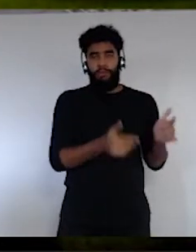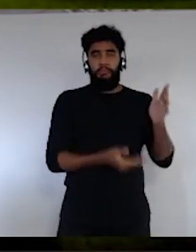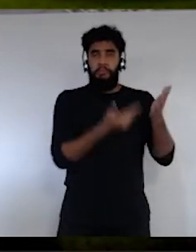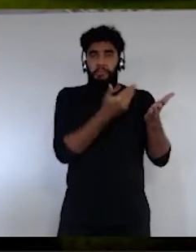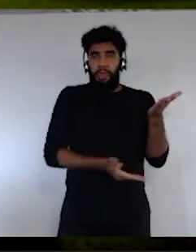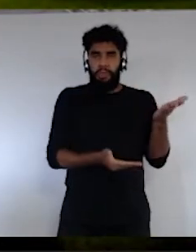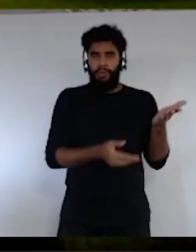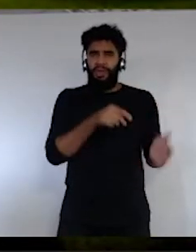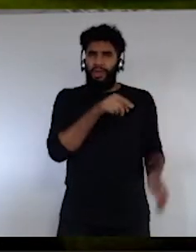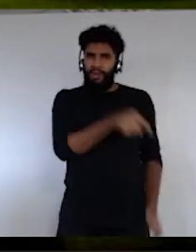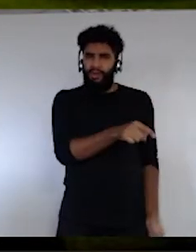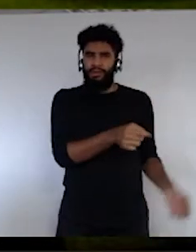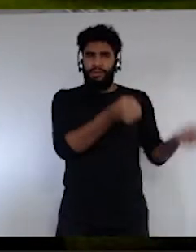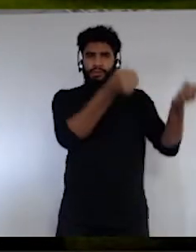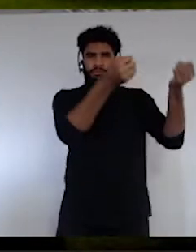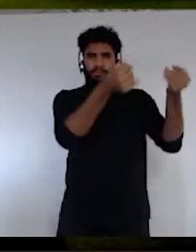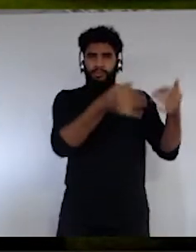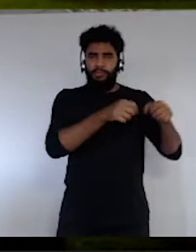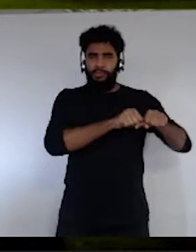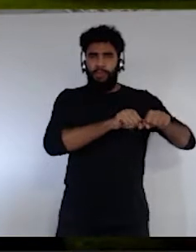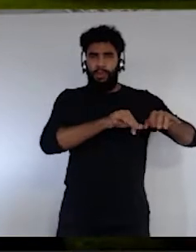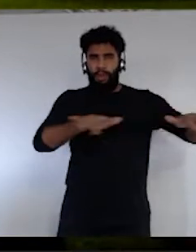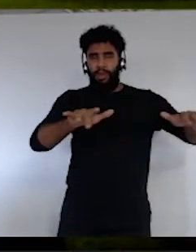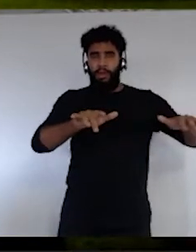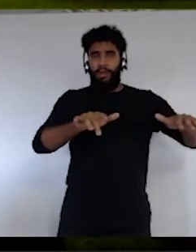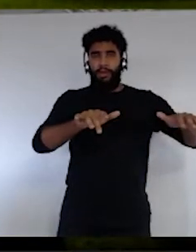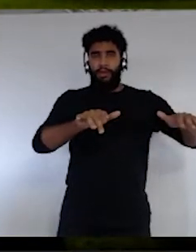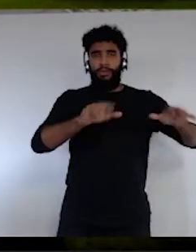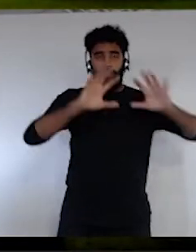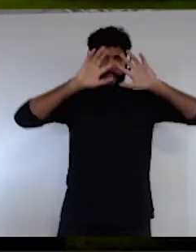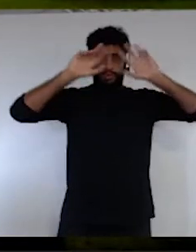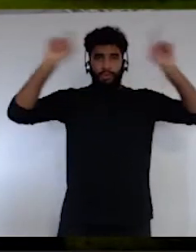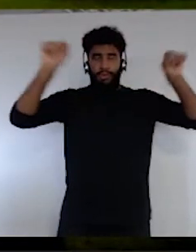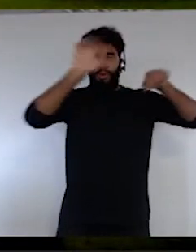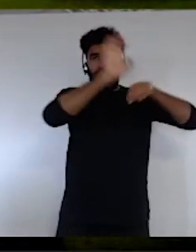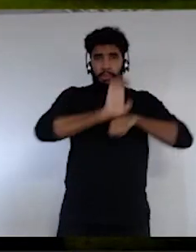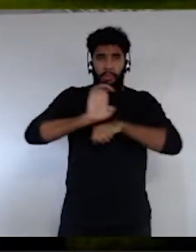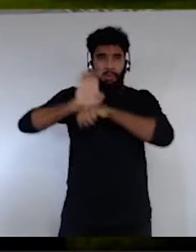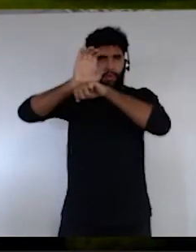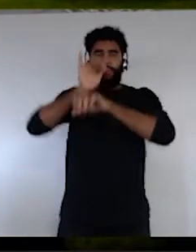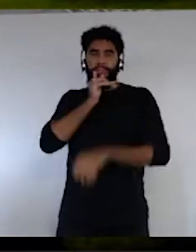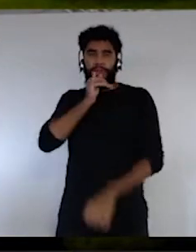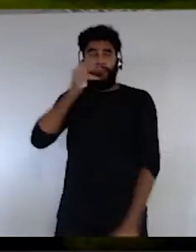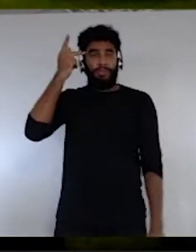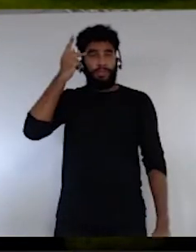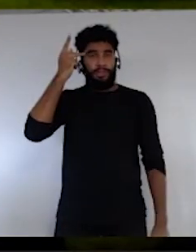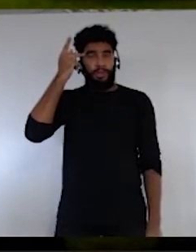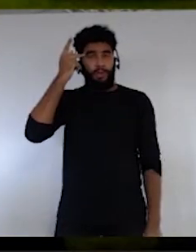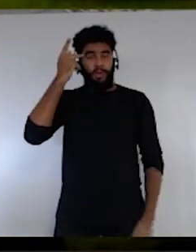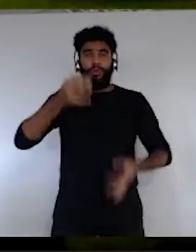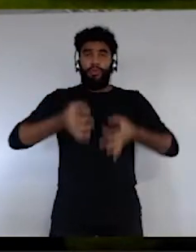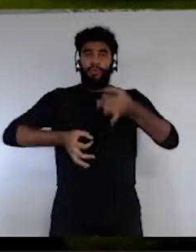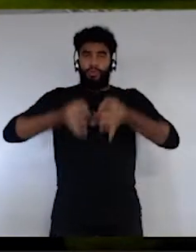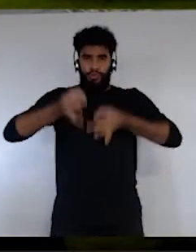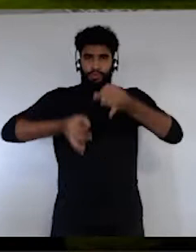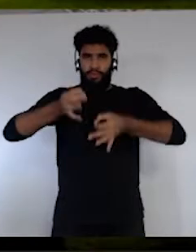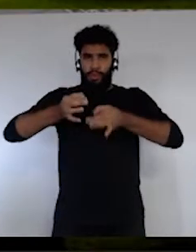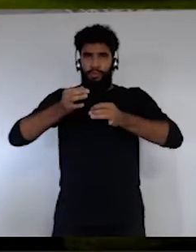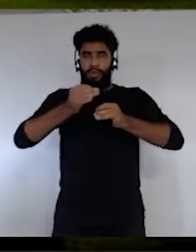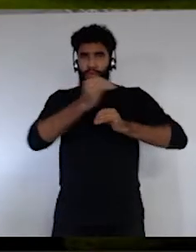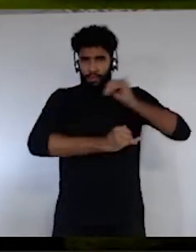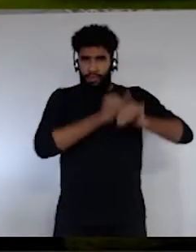prática que se caracterizou como julgamento no sistema brasileiro, né? Tem um aspecto aí até do plenário virtual,